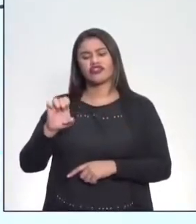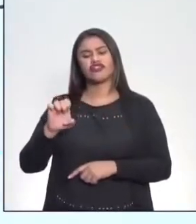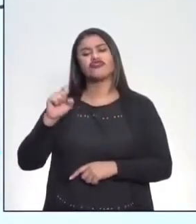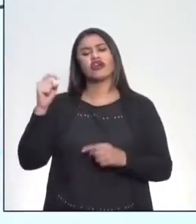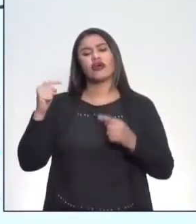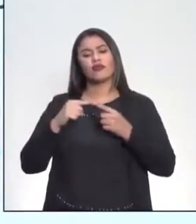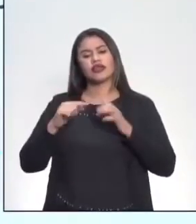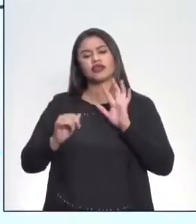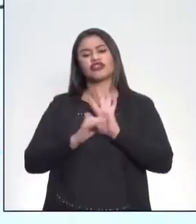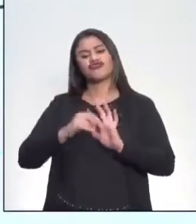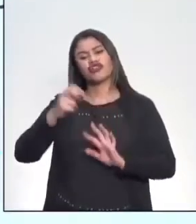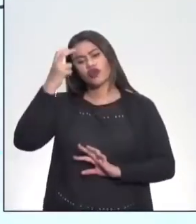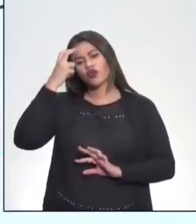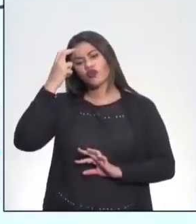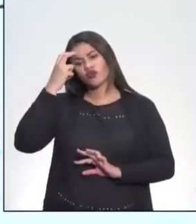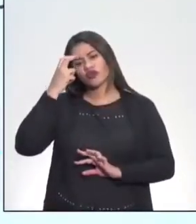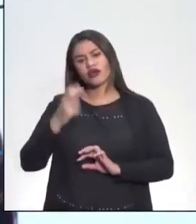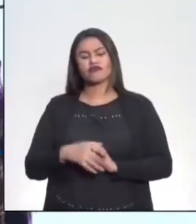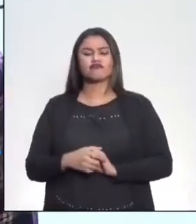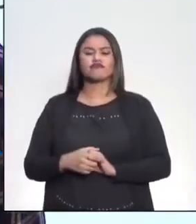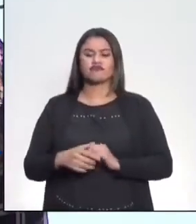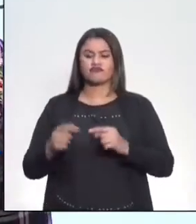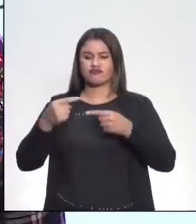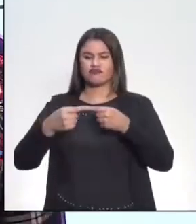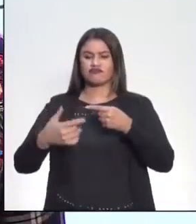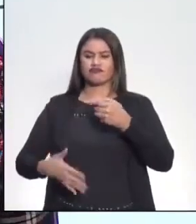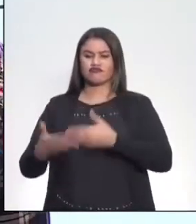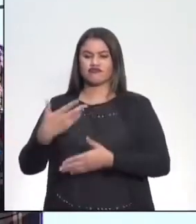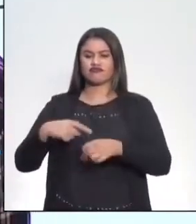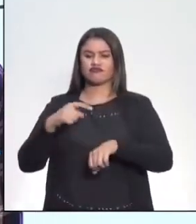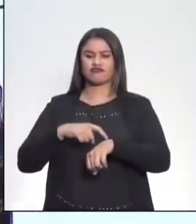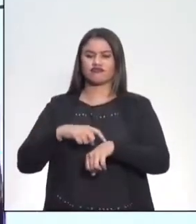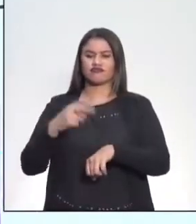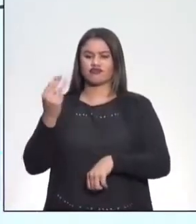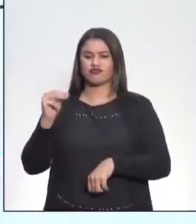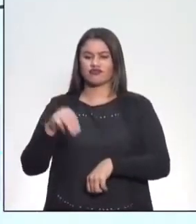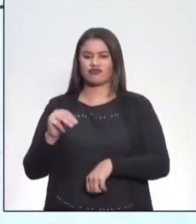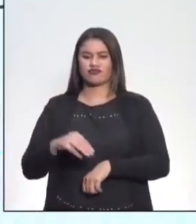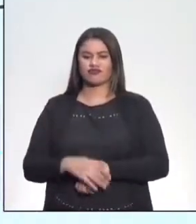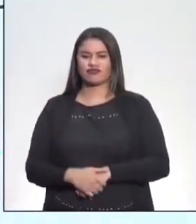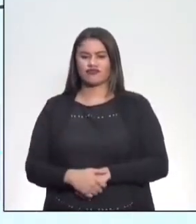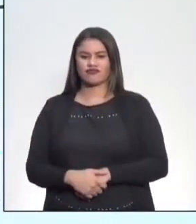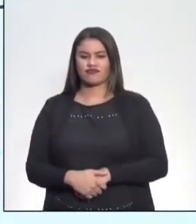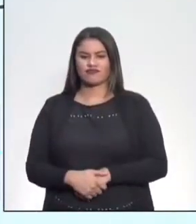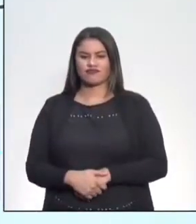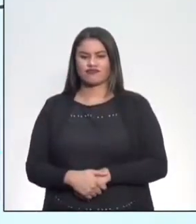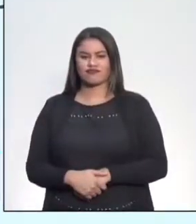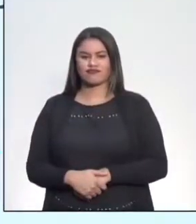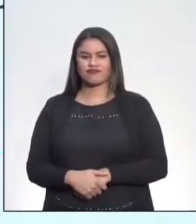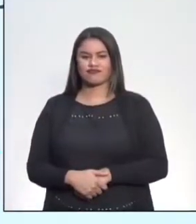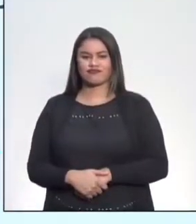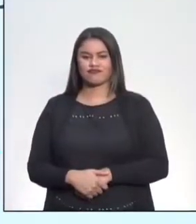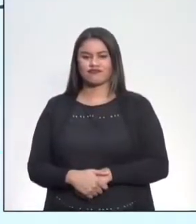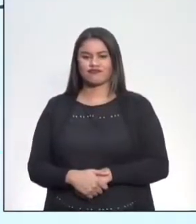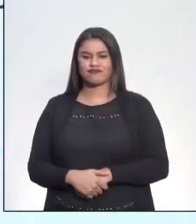da identidade cultural? Tá? Escrevam isso para nós em 2 minutinhos no chat. Até já.